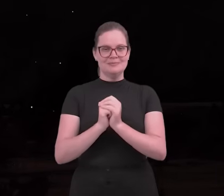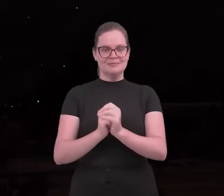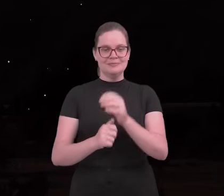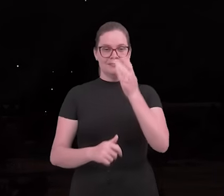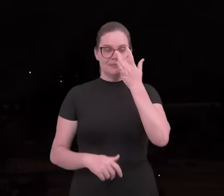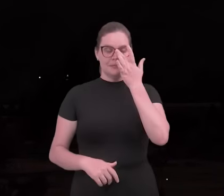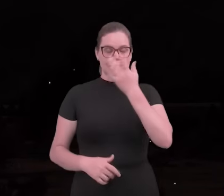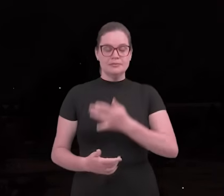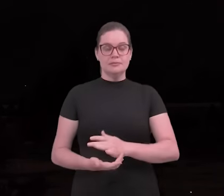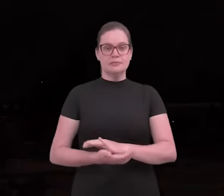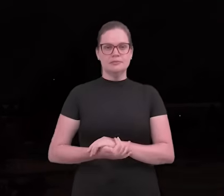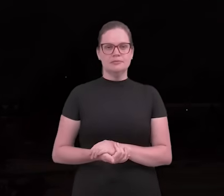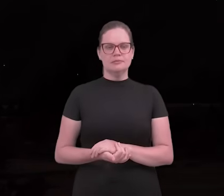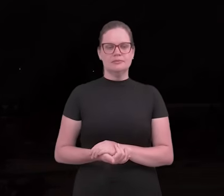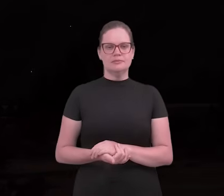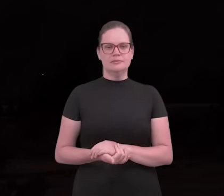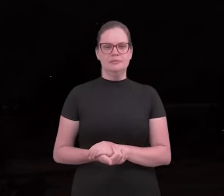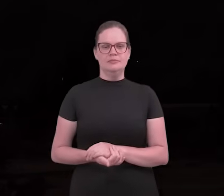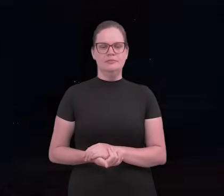estará.